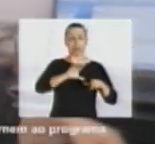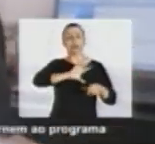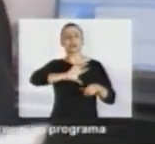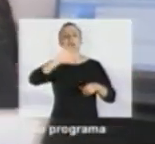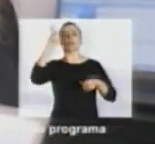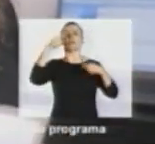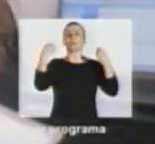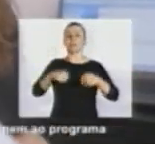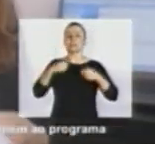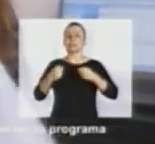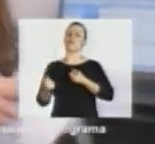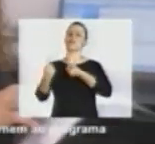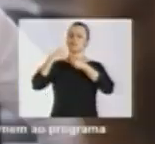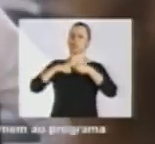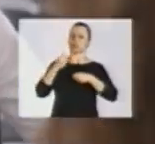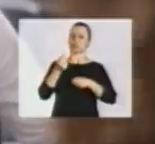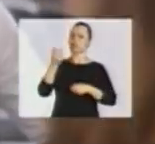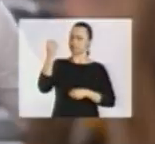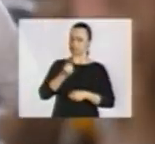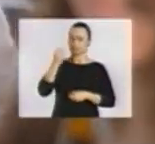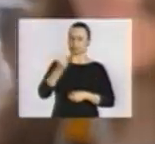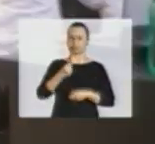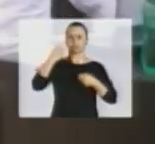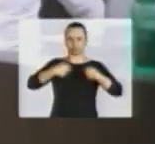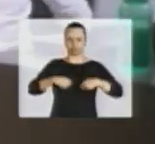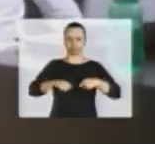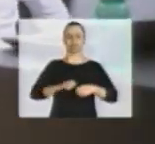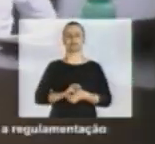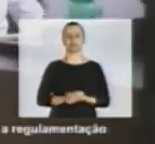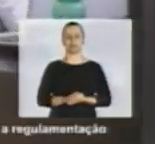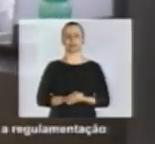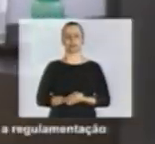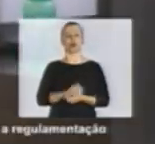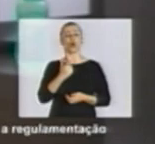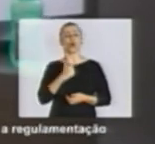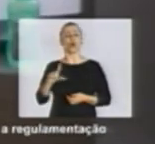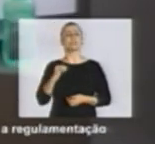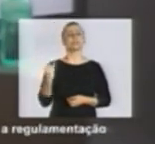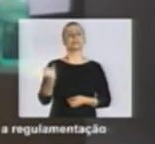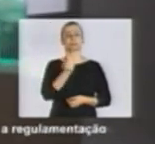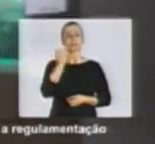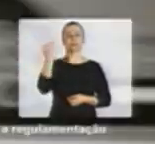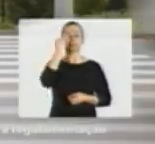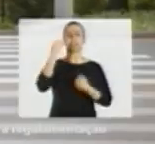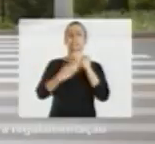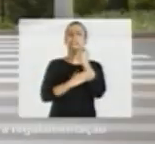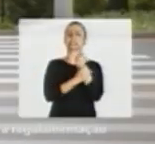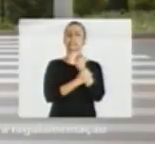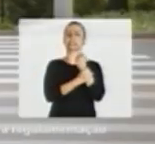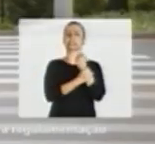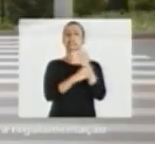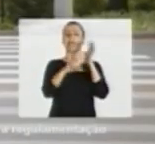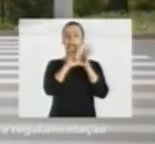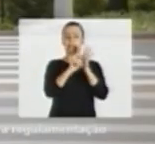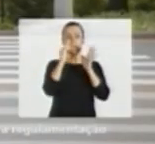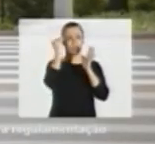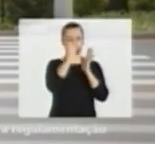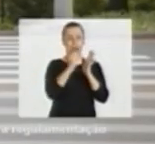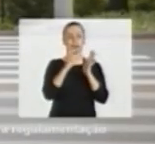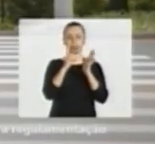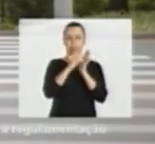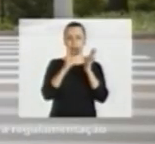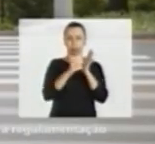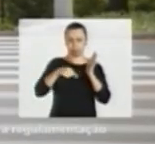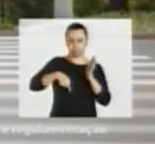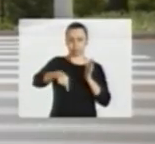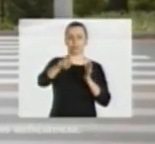trabalho retornem ao programa caso seja necessário outra importante medida é a garantia legal e agora